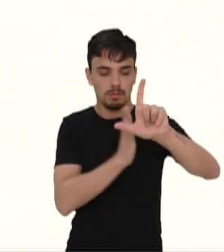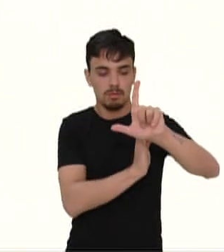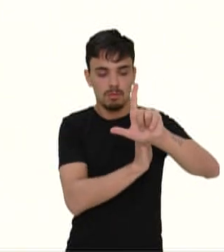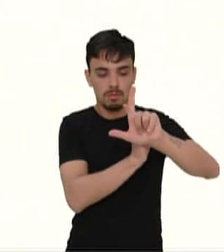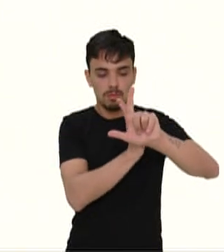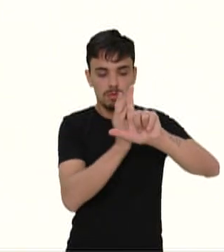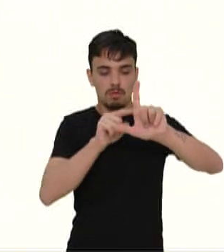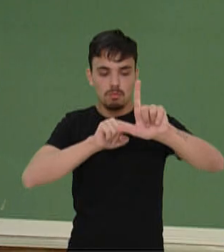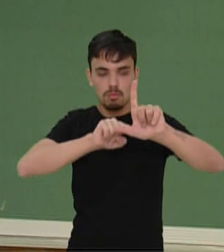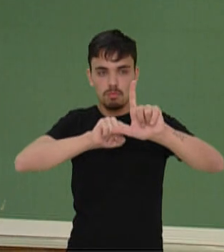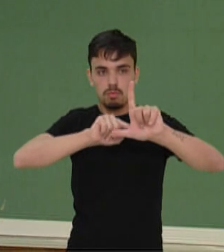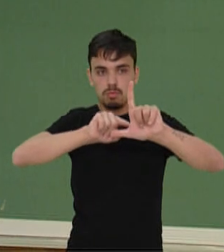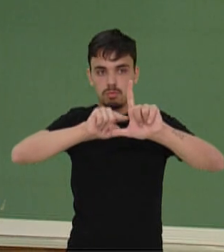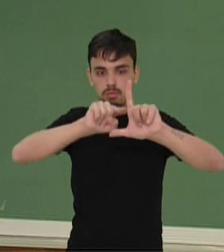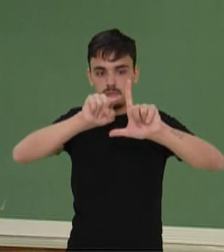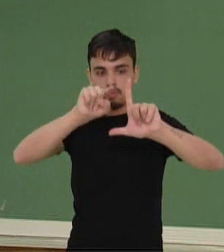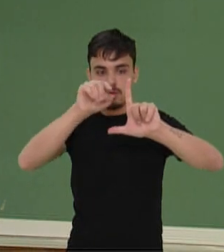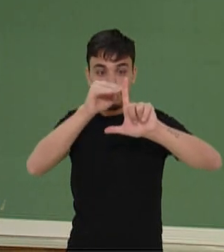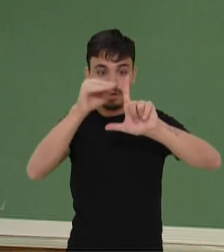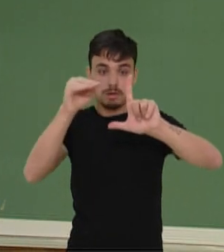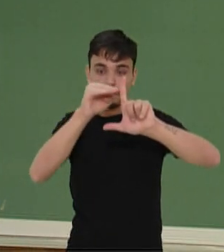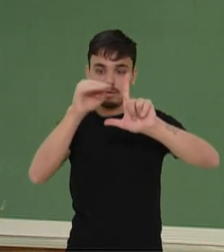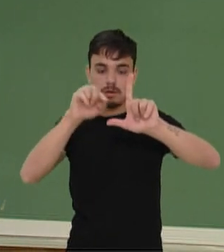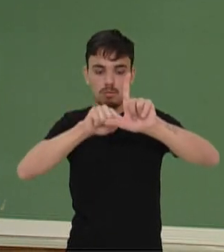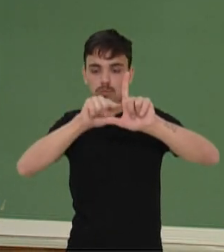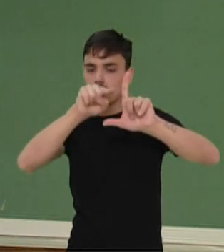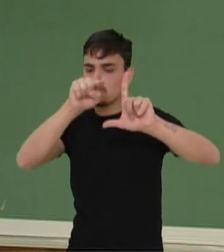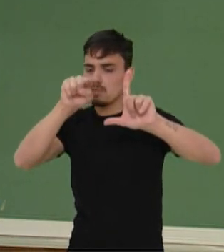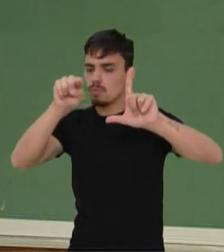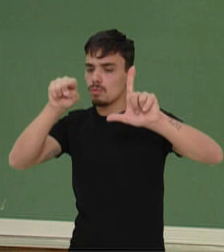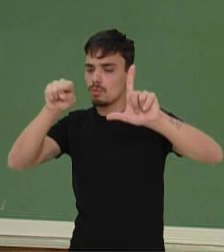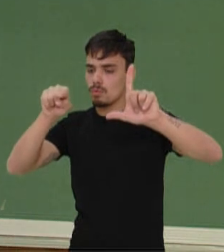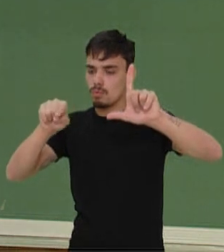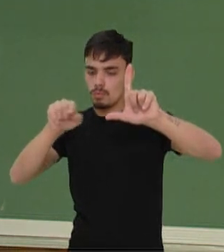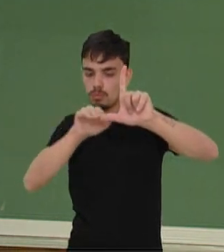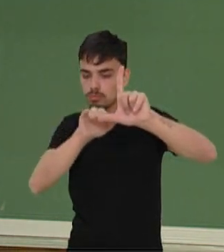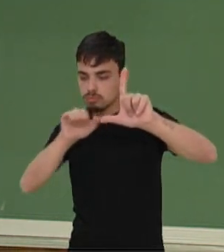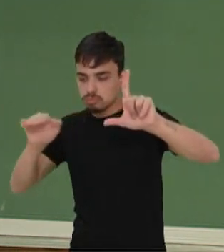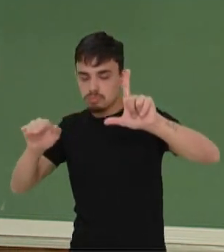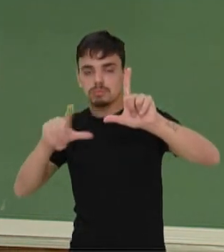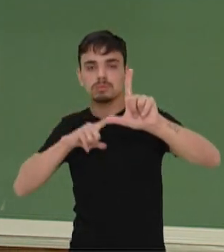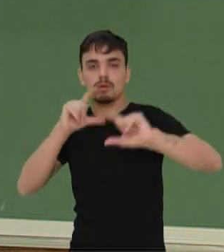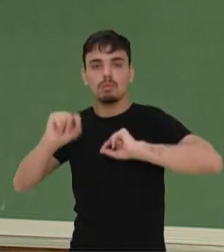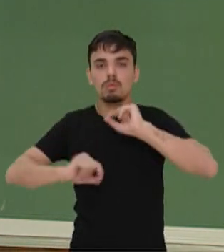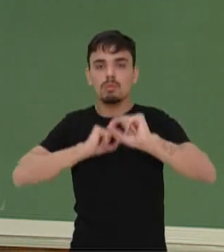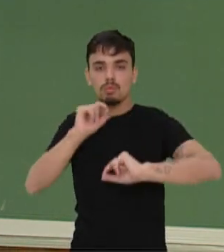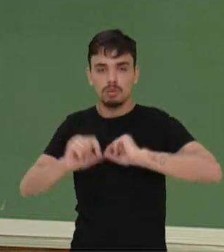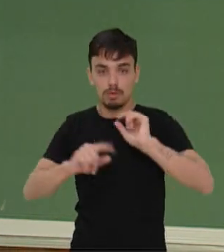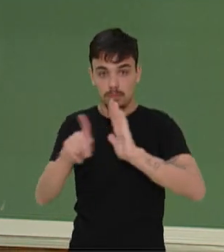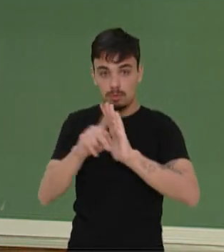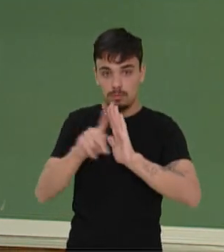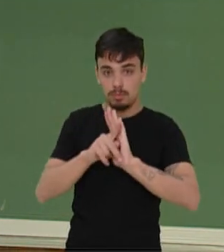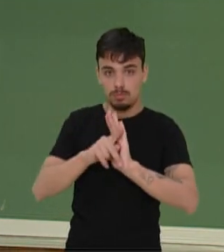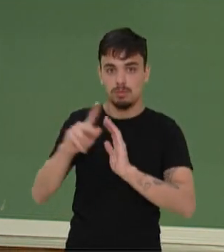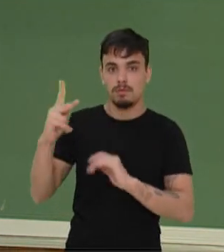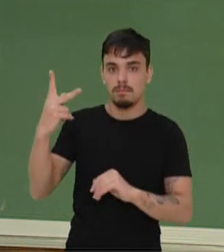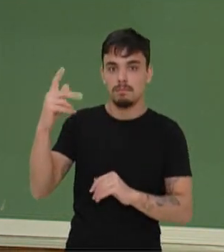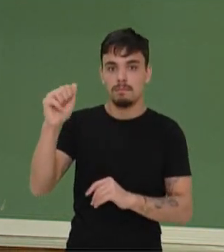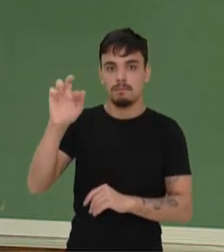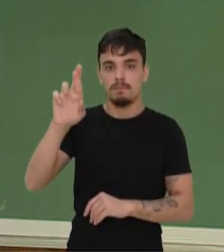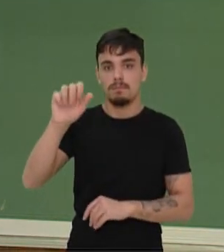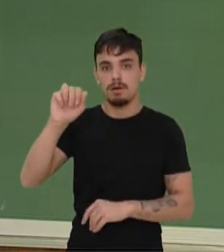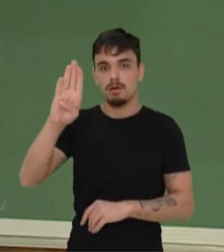ponto, ela vai, sobe até aqui e a partir daqui ela começa a descer, Formando então a nossa parábola. E a pergunta